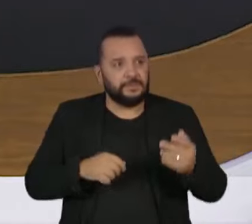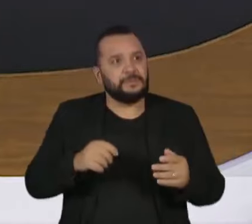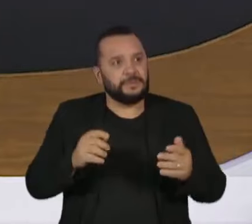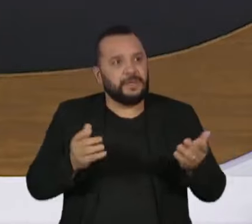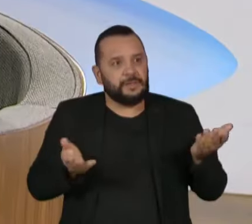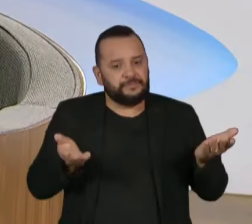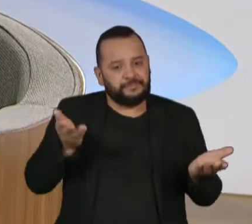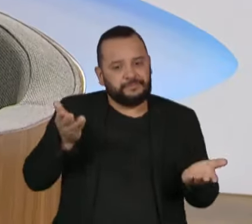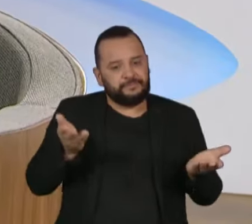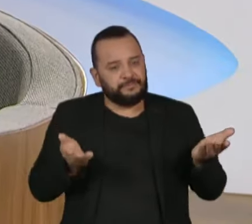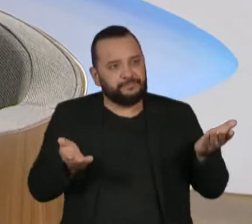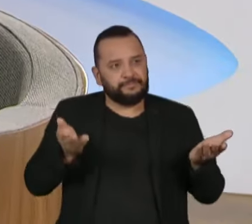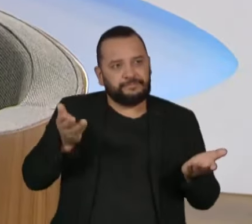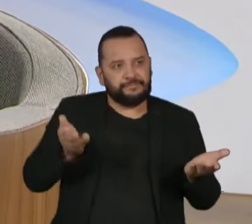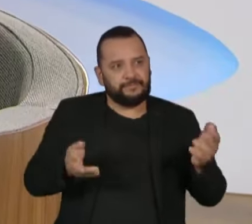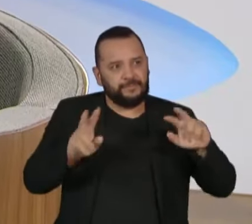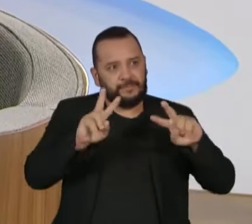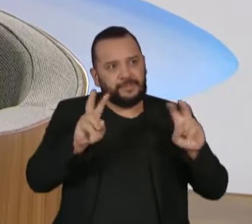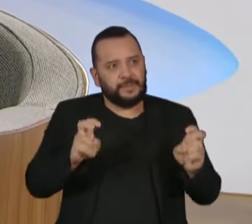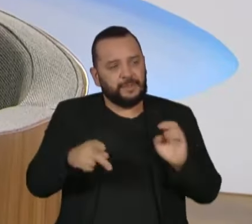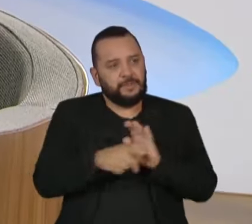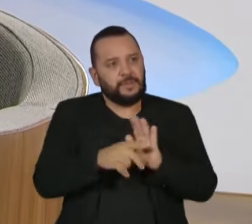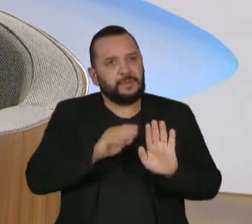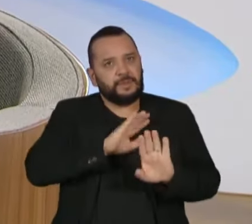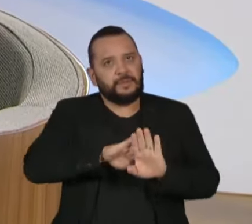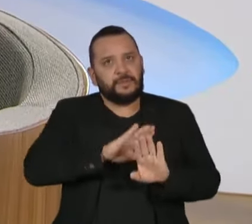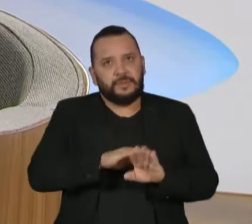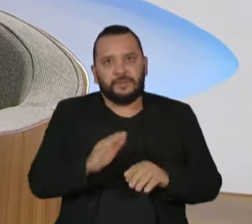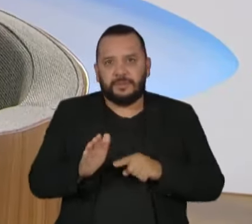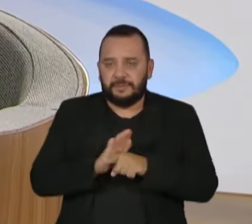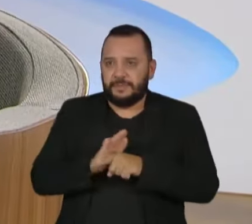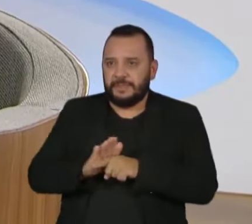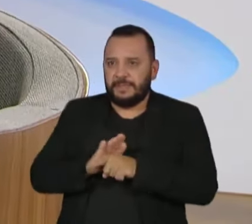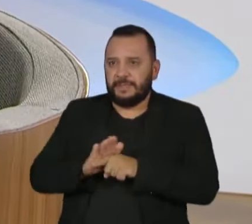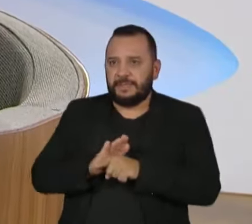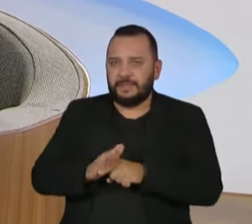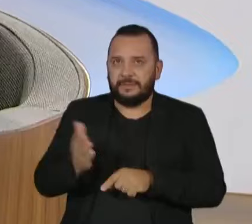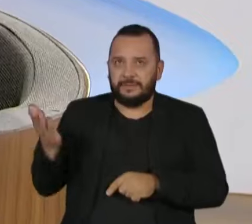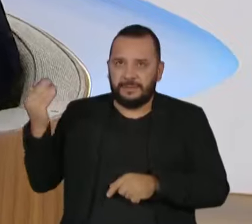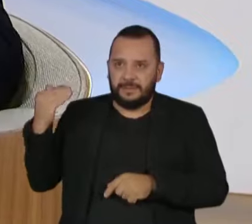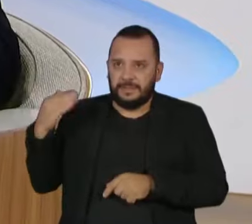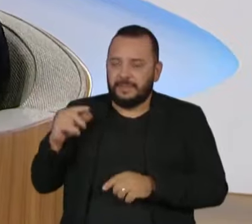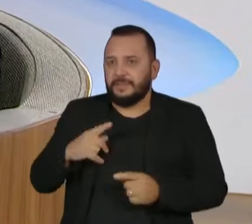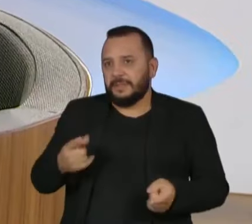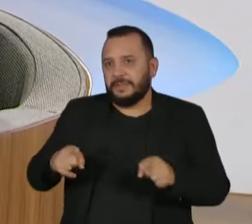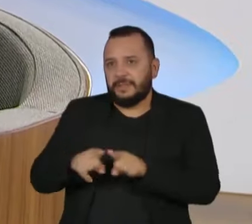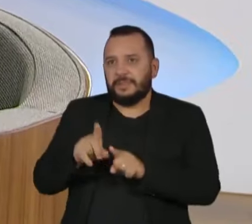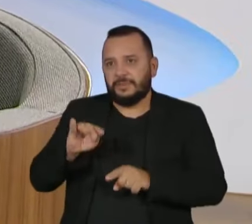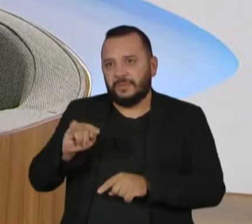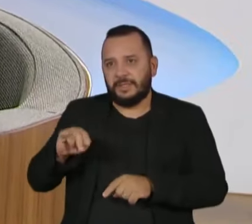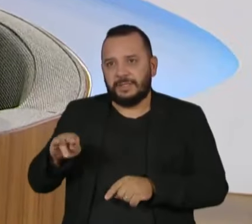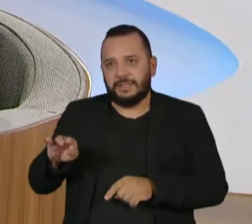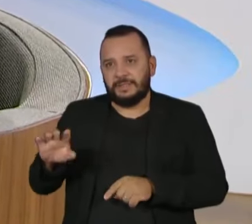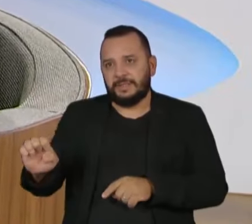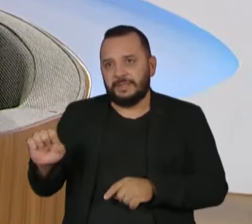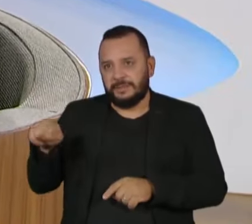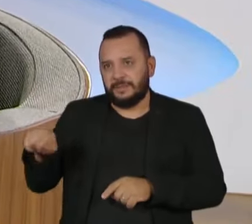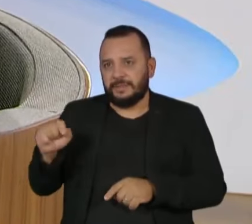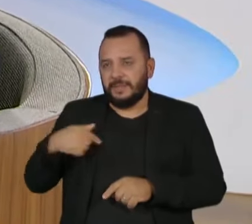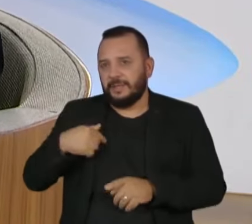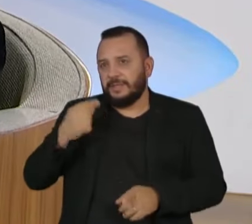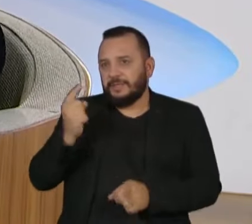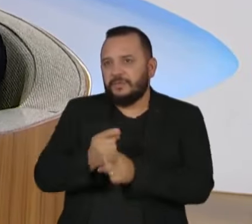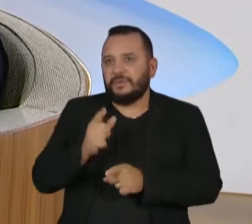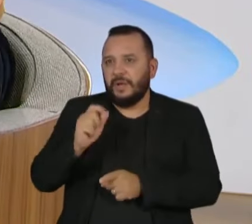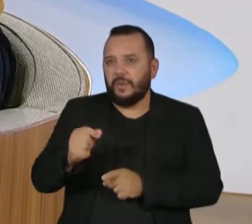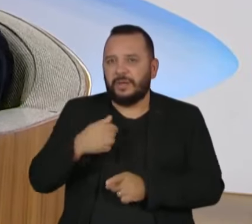ideológico eh nós fizemos uma uma pesquisa em parceria com o disiz Em que em que tentava Identificar qual era o